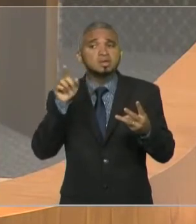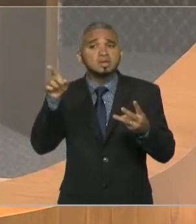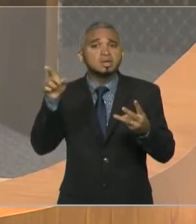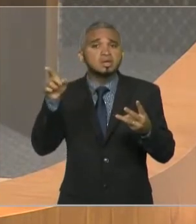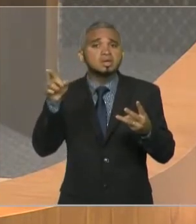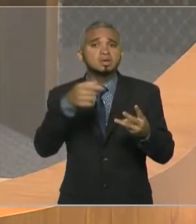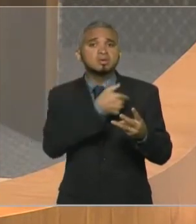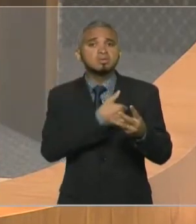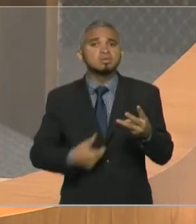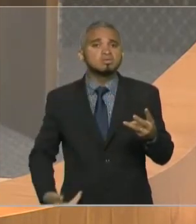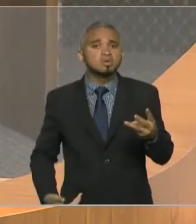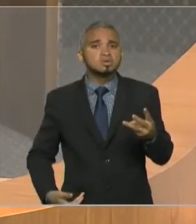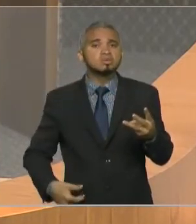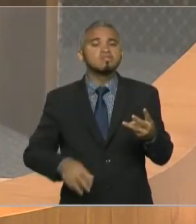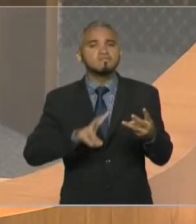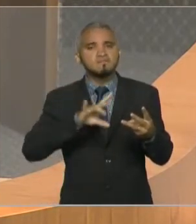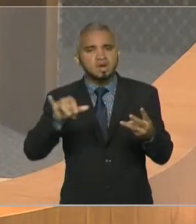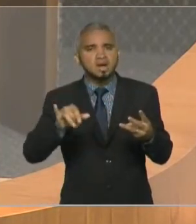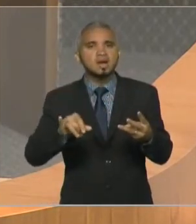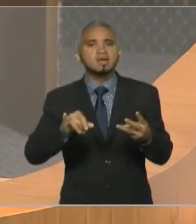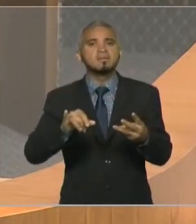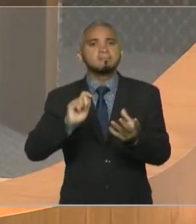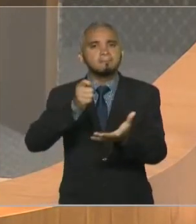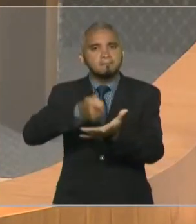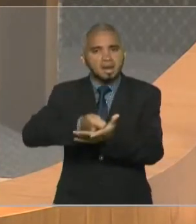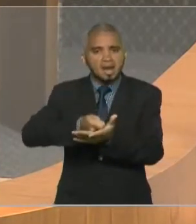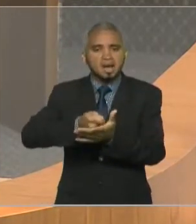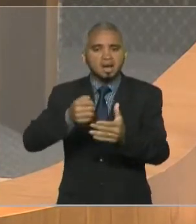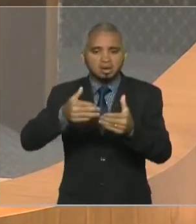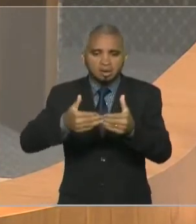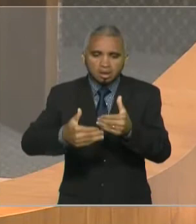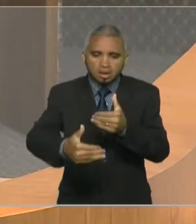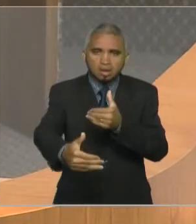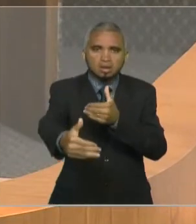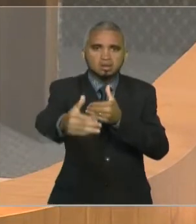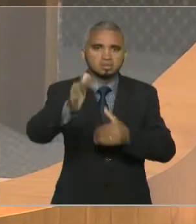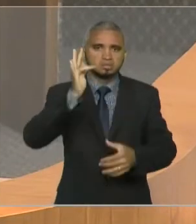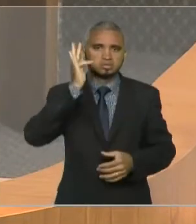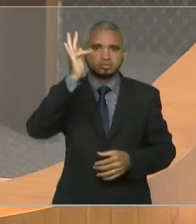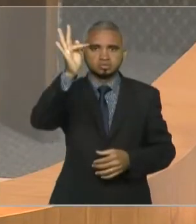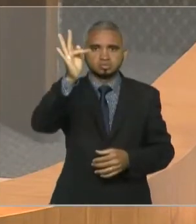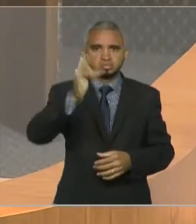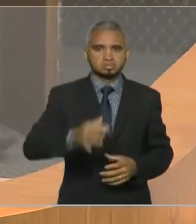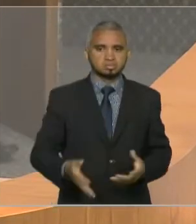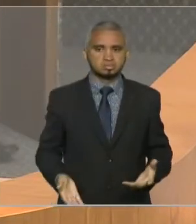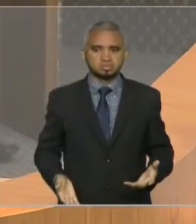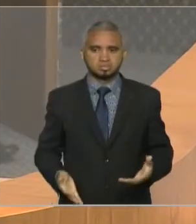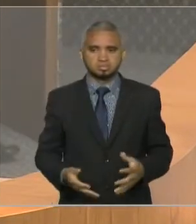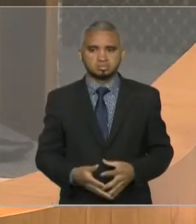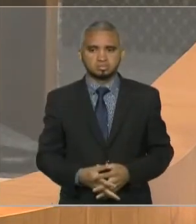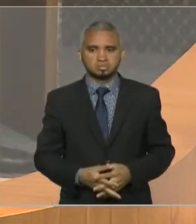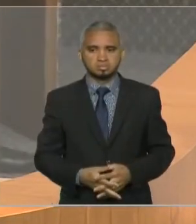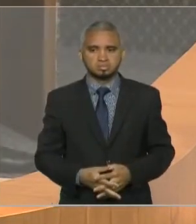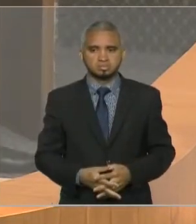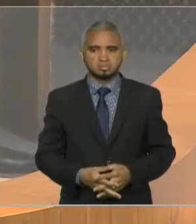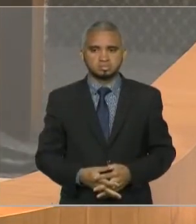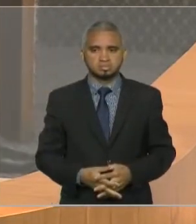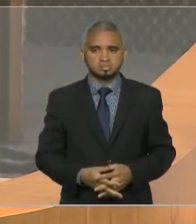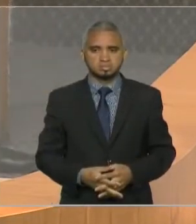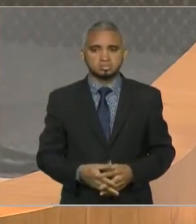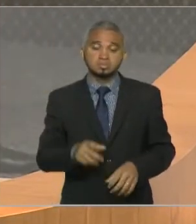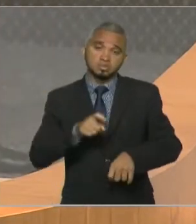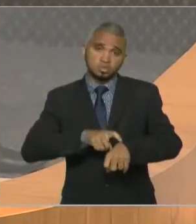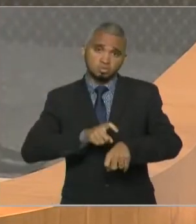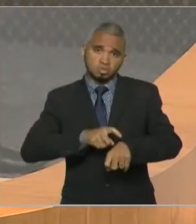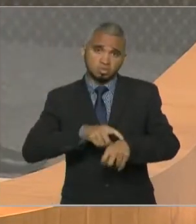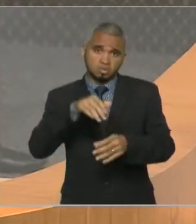governo do Estado vai garantir o pagamento das pensões e aposentadorias. Eu vou antecipar o assunto, que só trataria quando da votação.